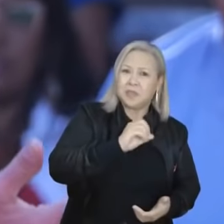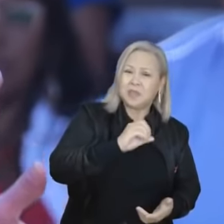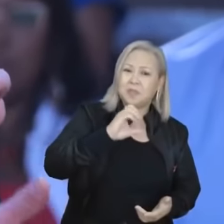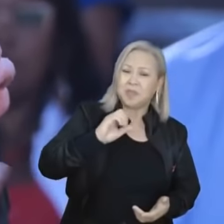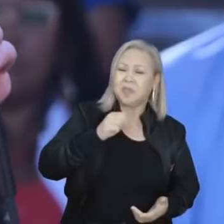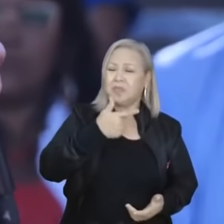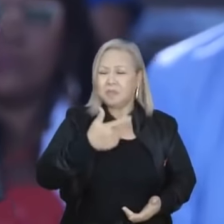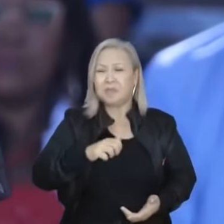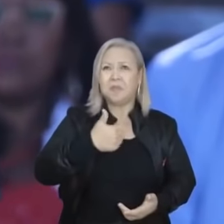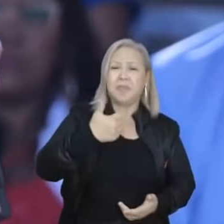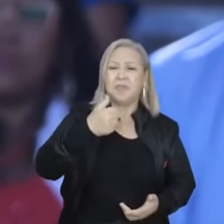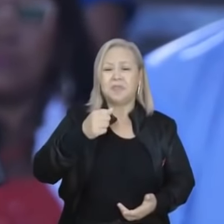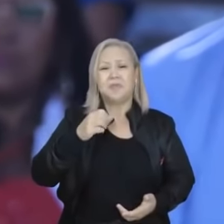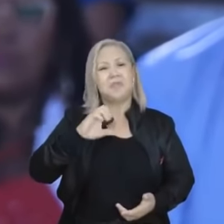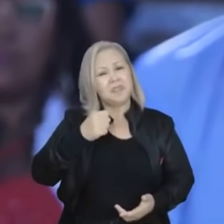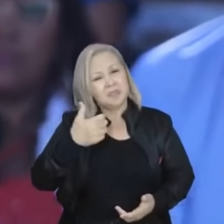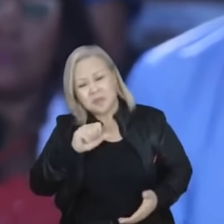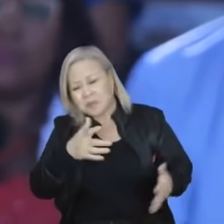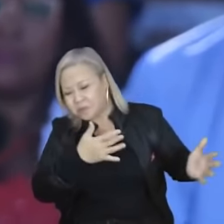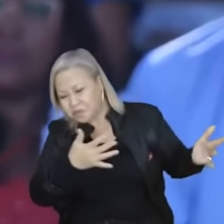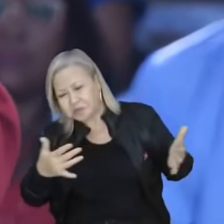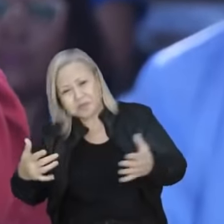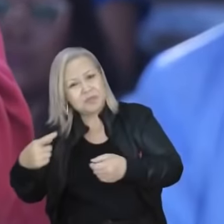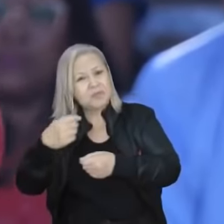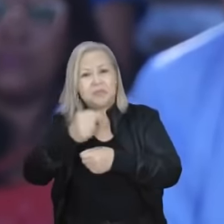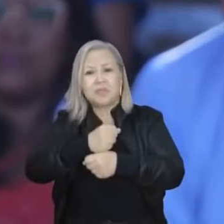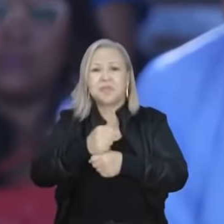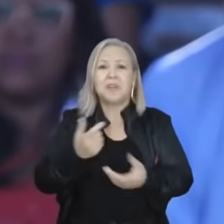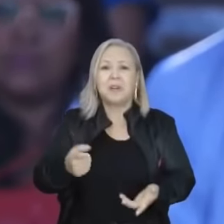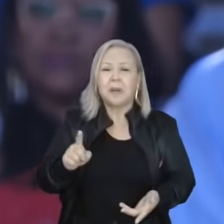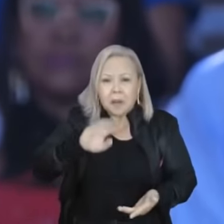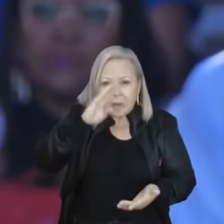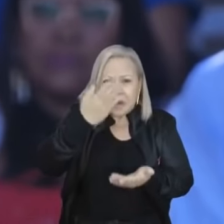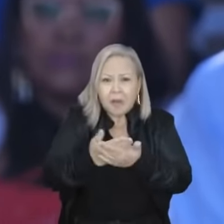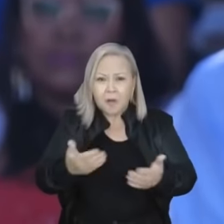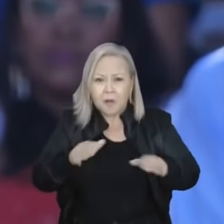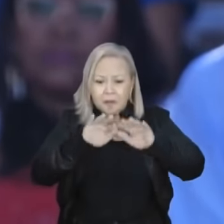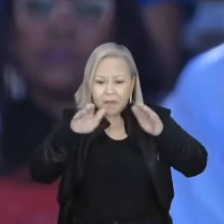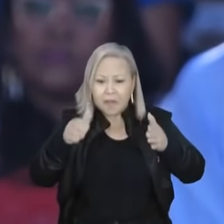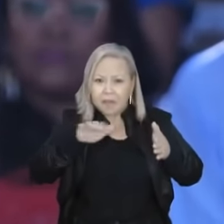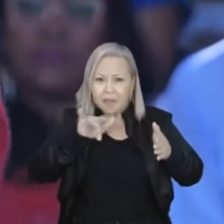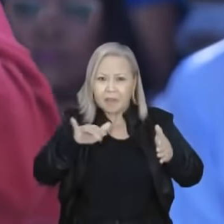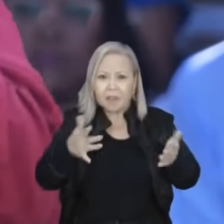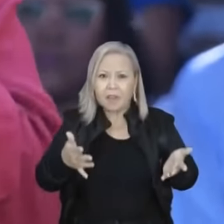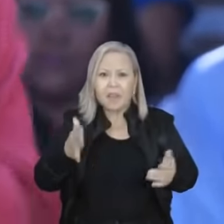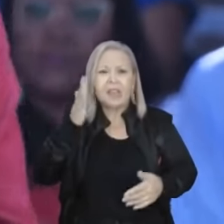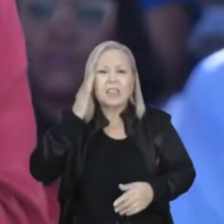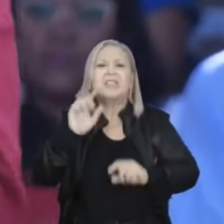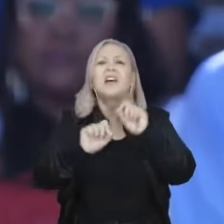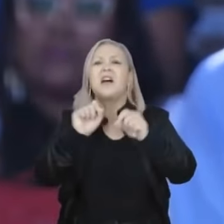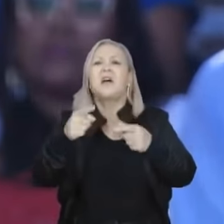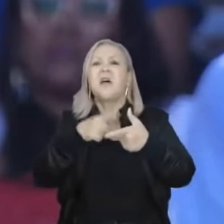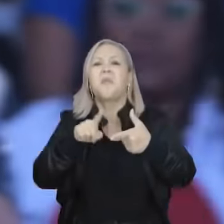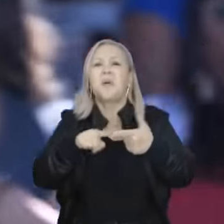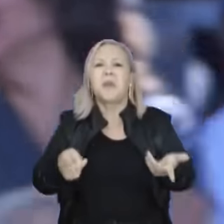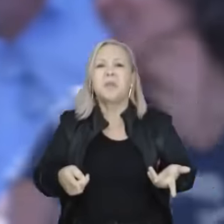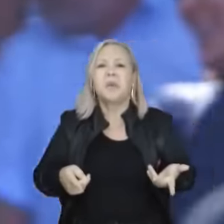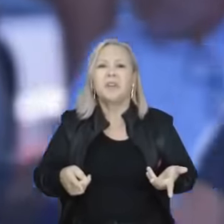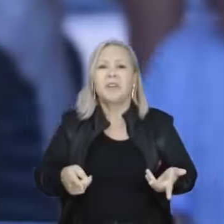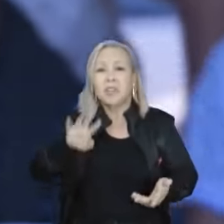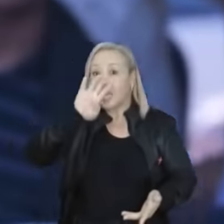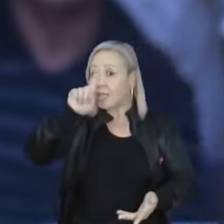voto eletrônico. Agora ele acha, ah, eu não confio. Sabe no que você não confia, Borsa? Sabe no que? É no povo brasileiro